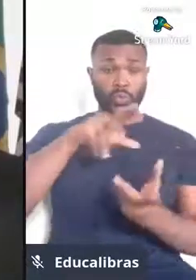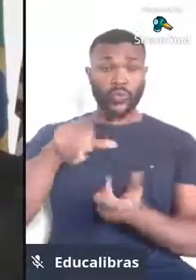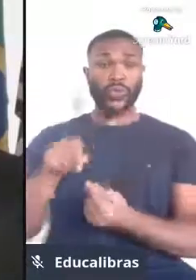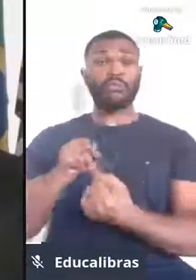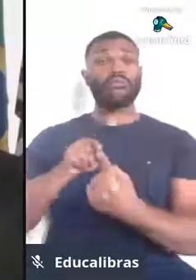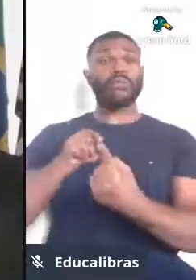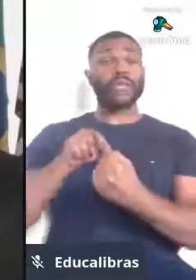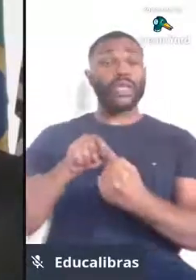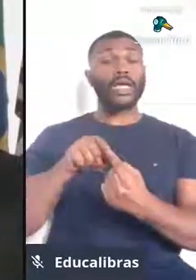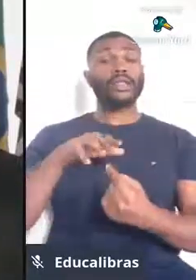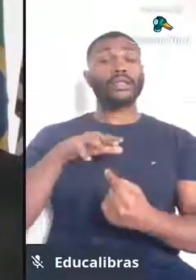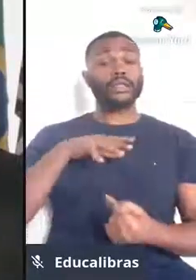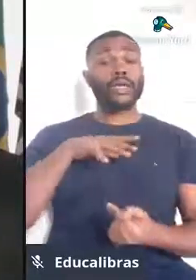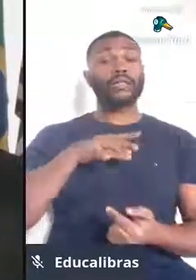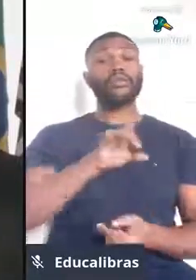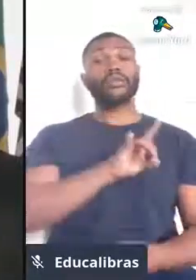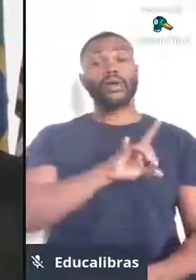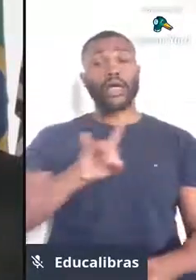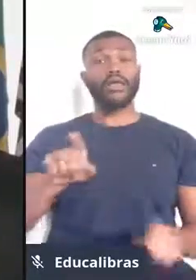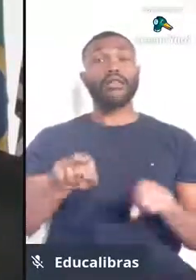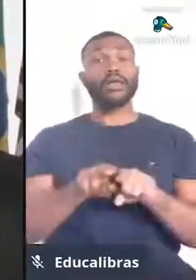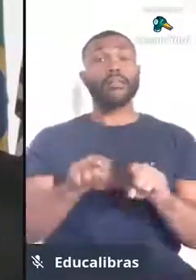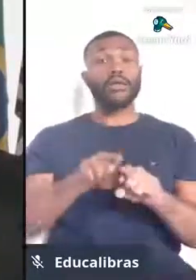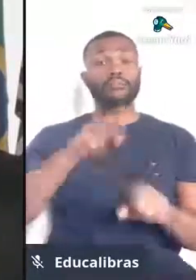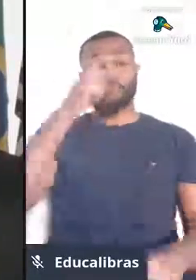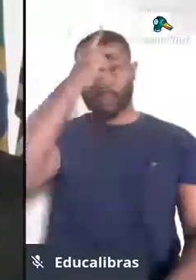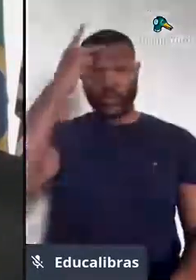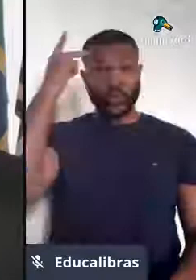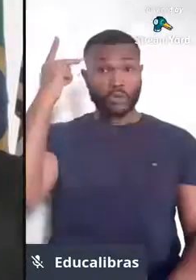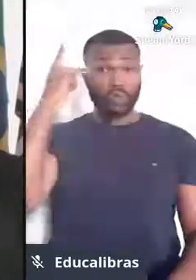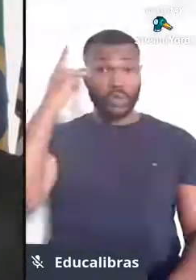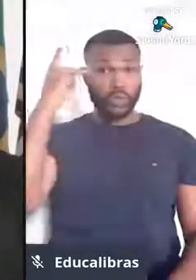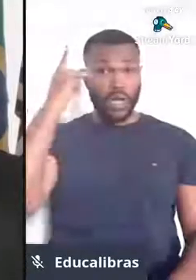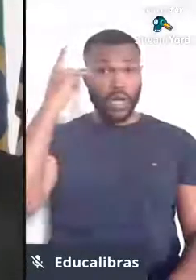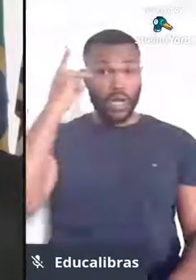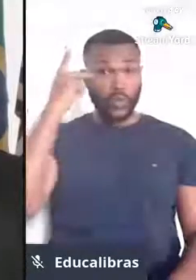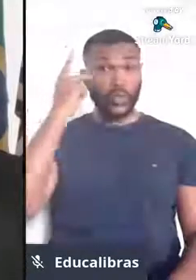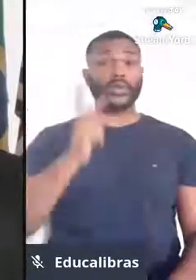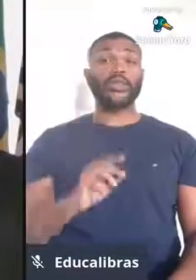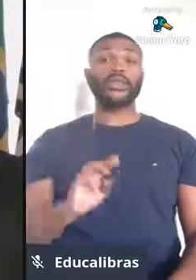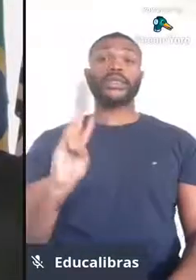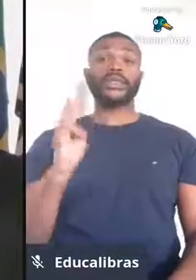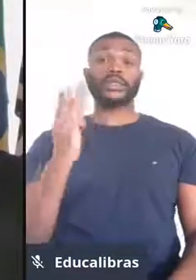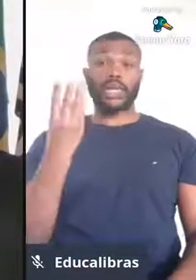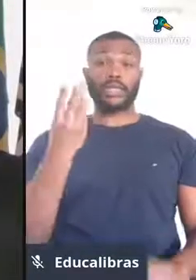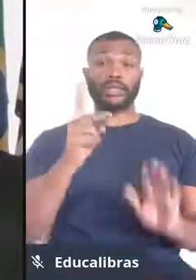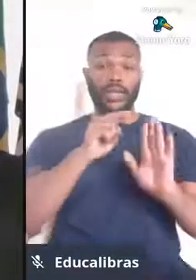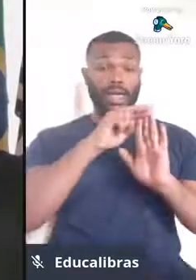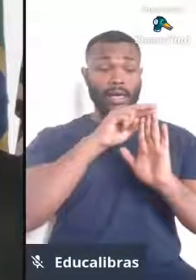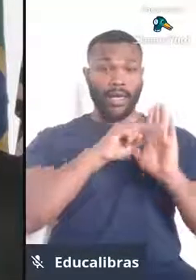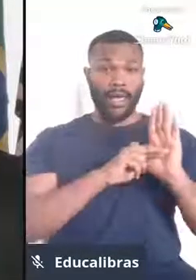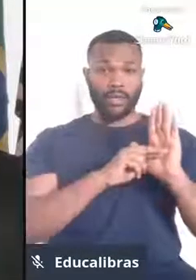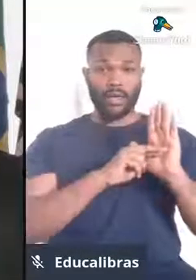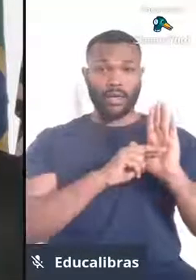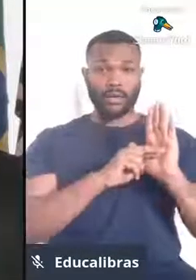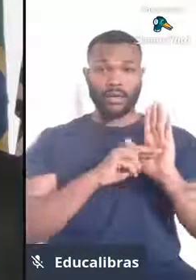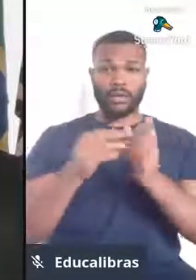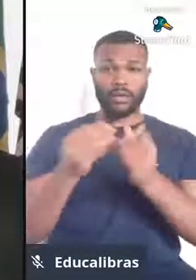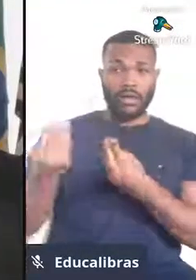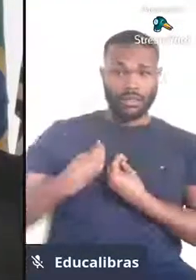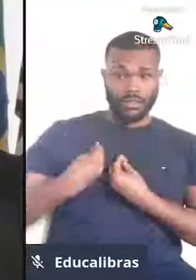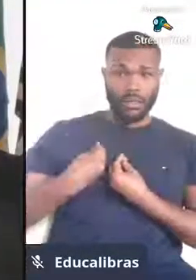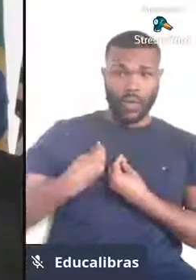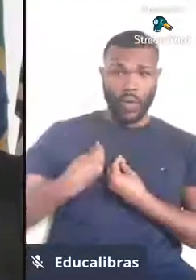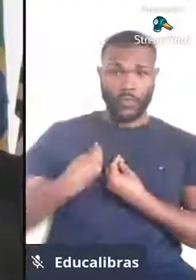secretaria e dos cidadãos paulistanos. Ele me deu 3 diretrizes muito claras quando eu assumi a secretaria. Era